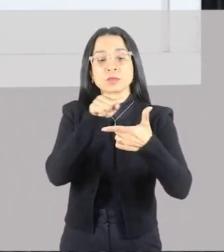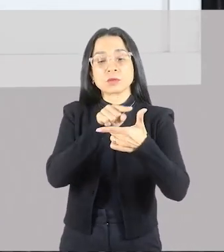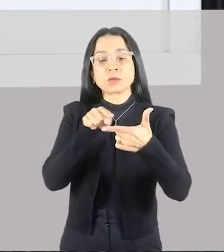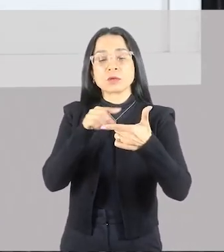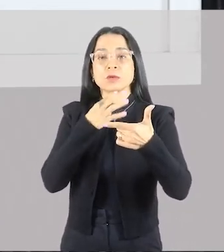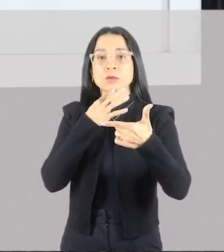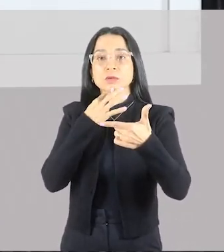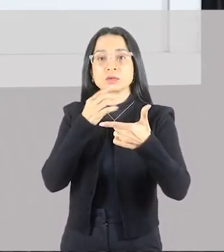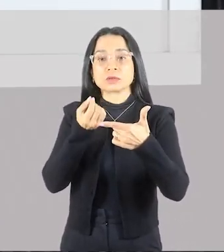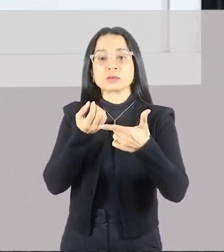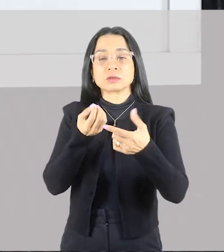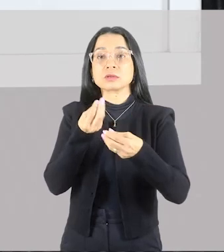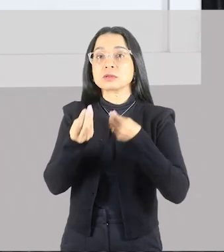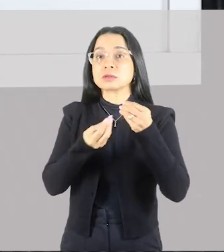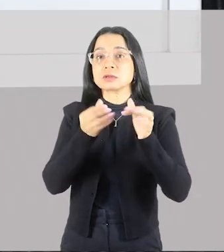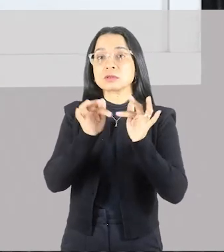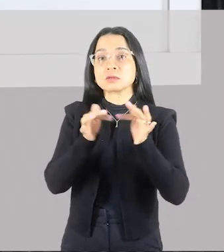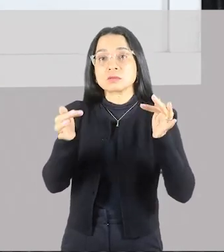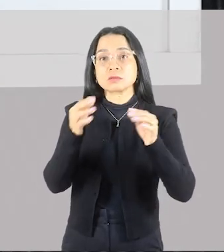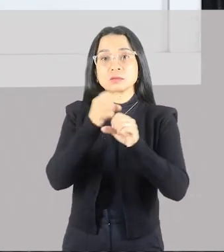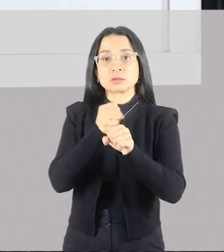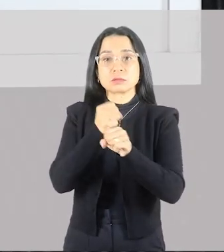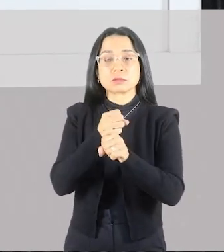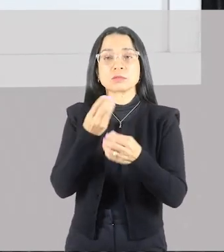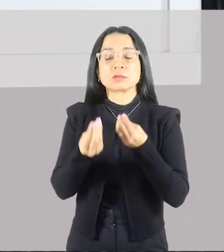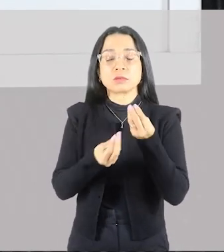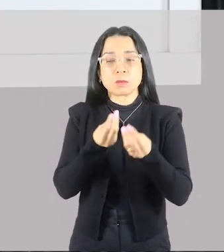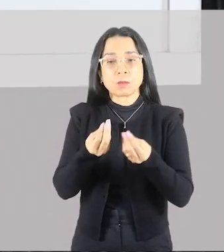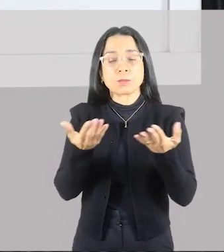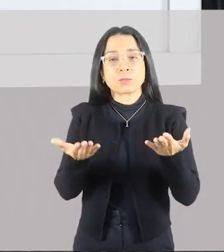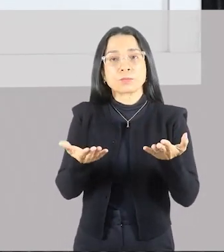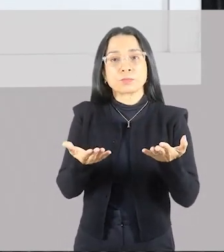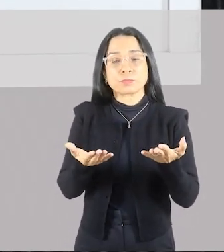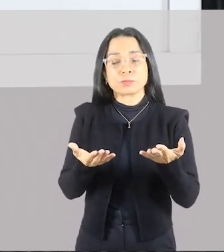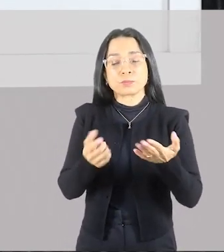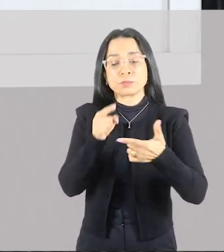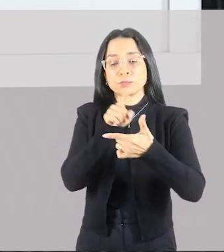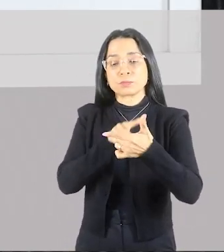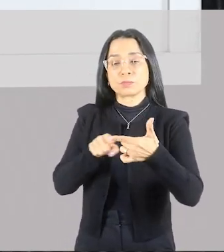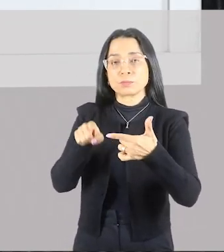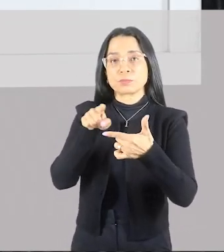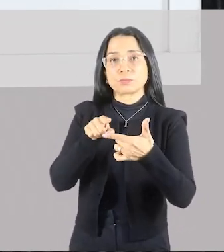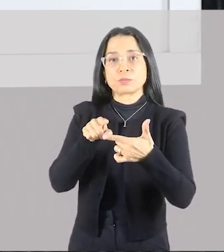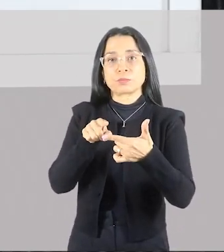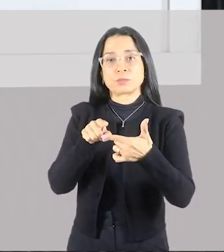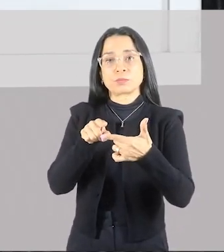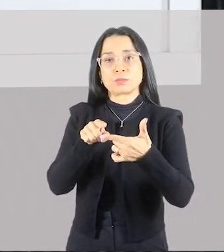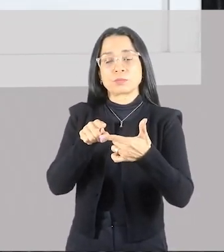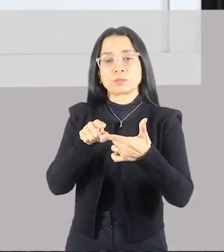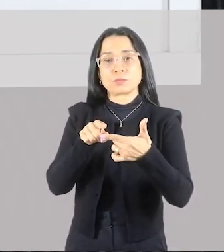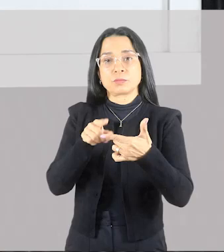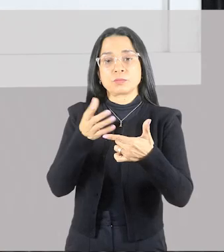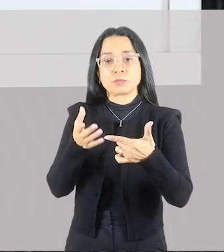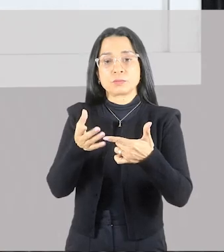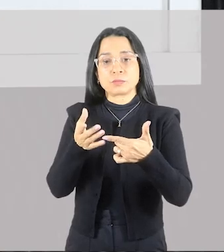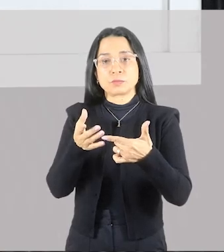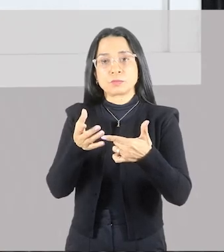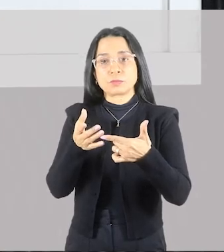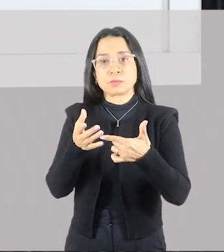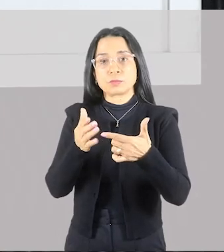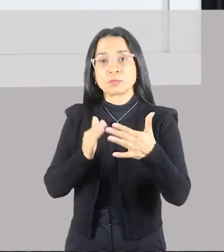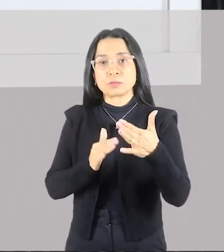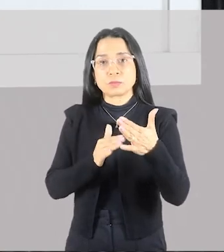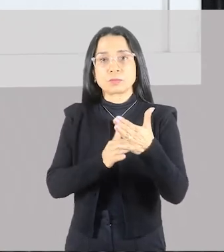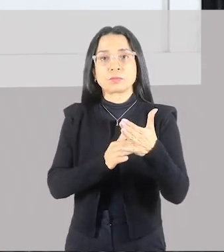que existem fórmulas para você calcular a área dessas figuras, a área do espaço